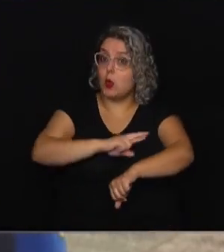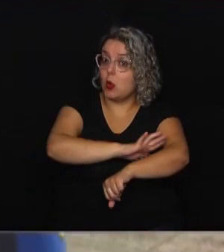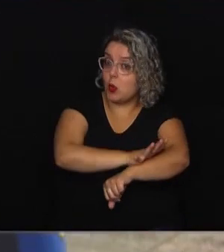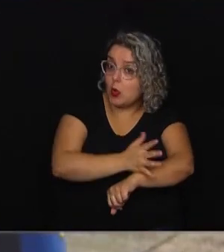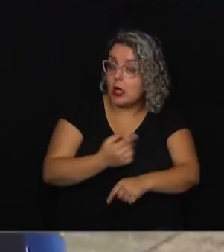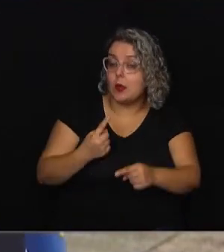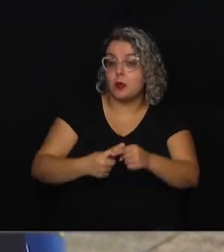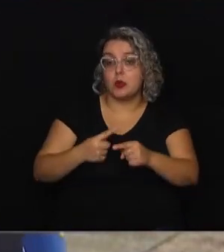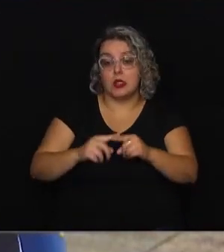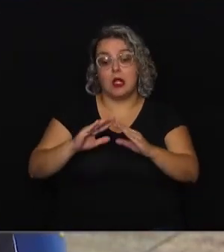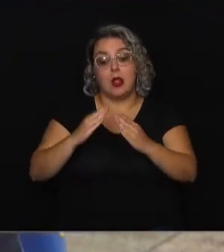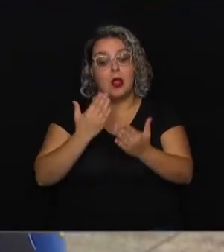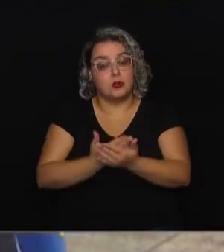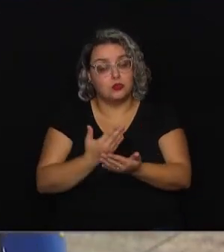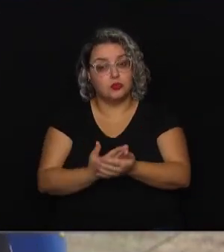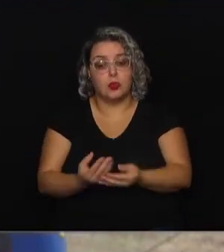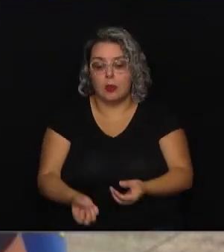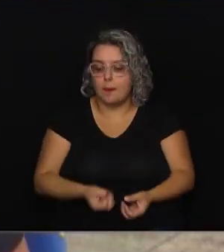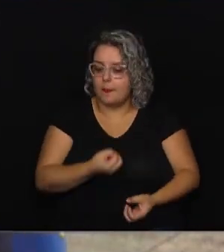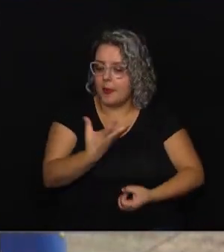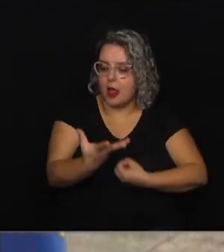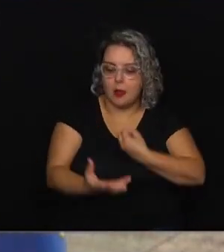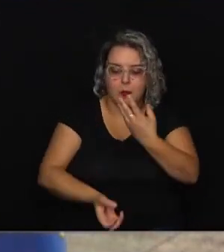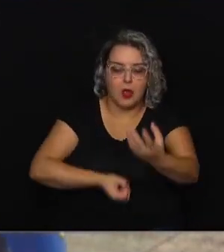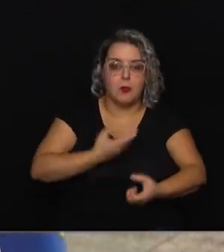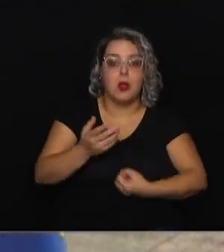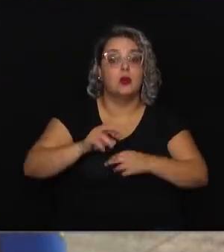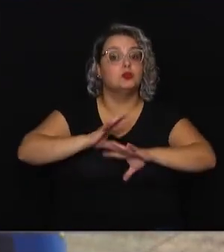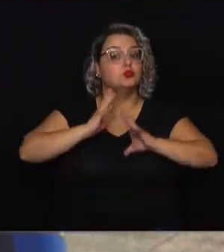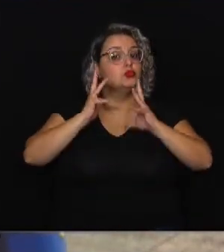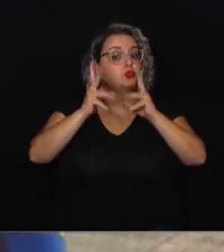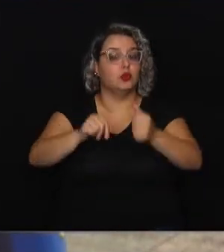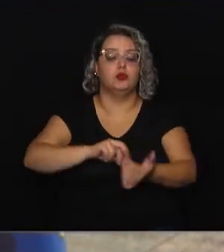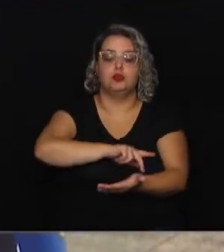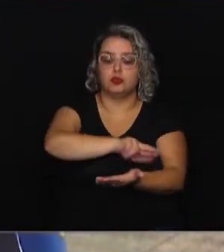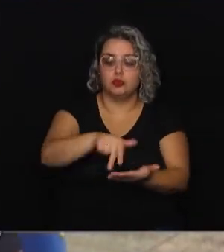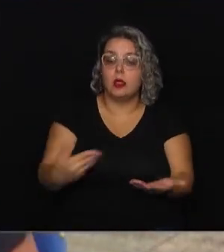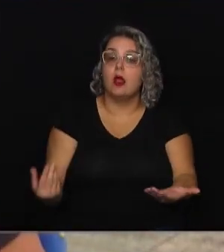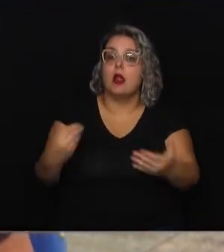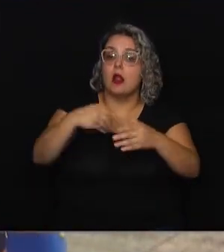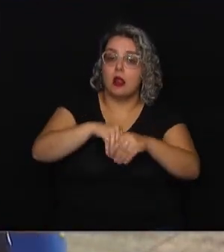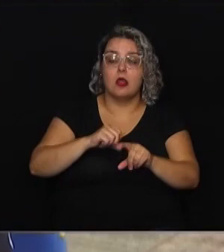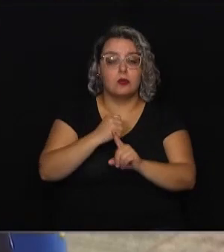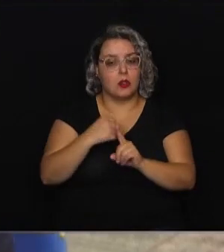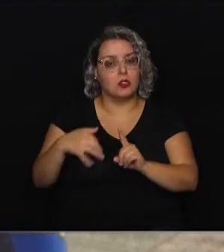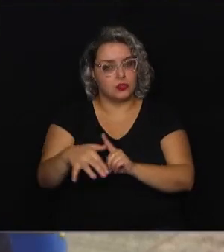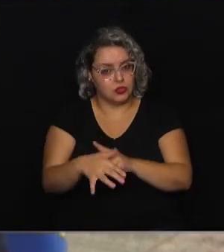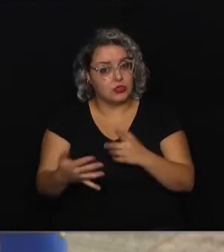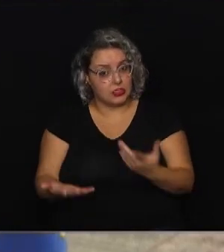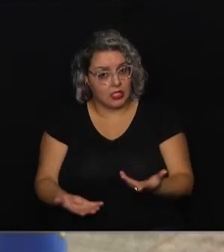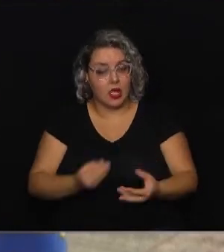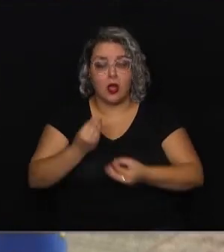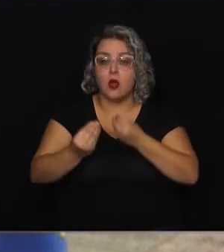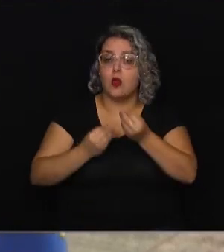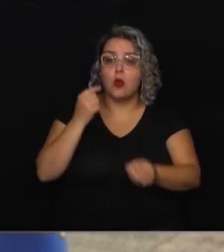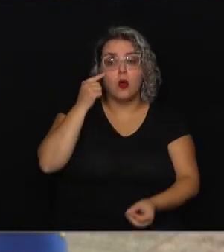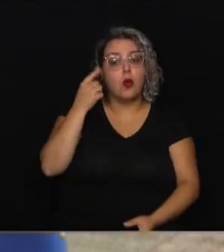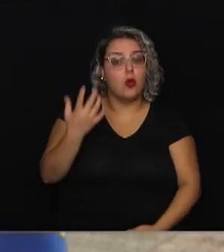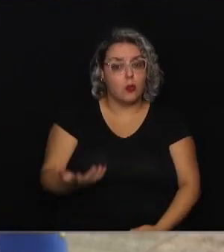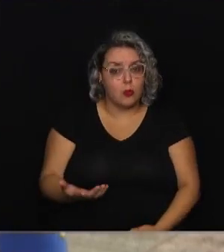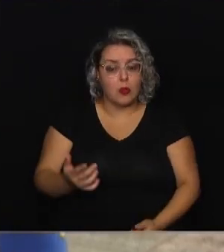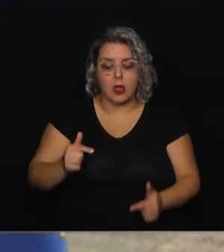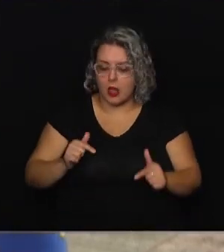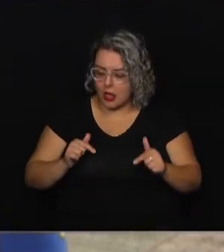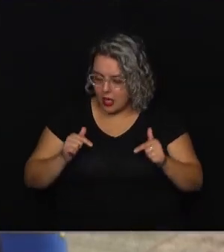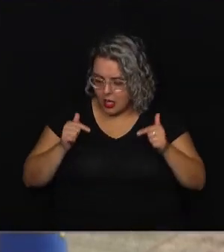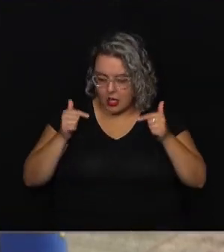escola tem que expressar toda a diversidade que compõe a nossa sociedade, como pensar a